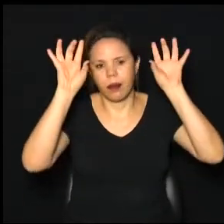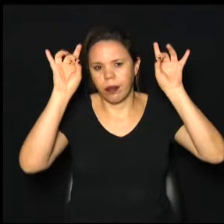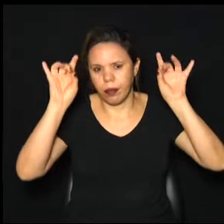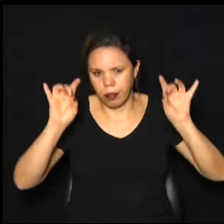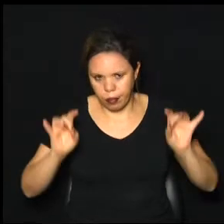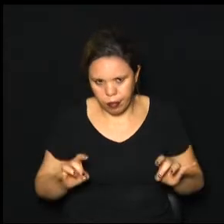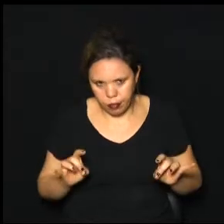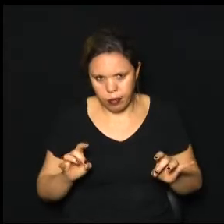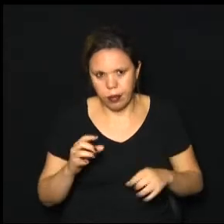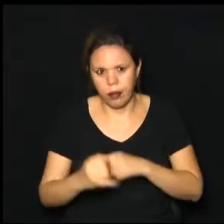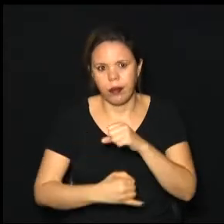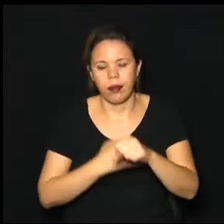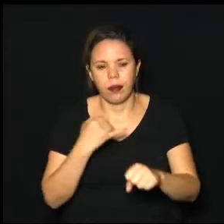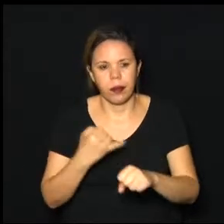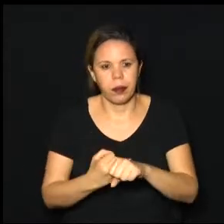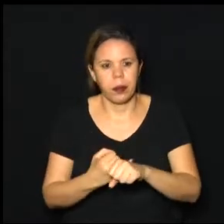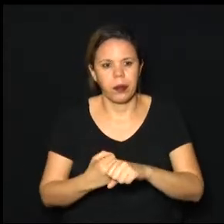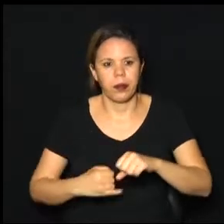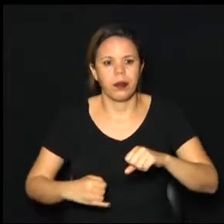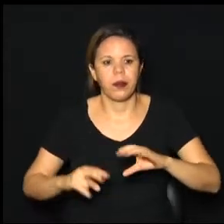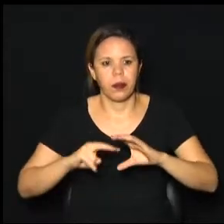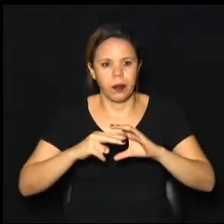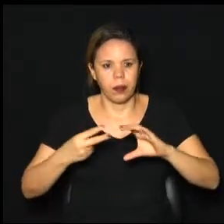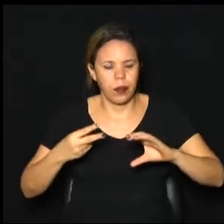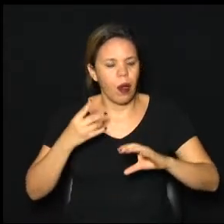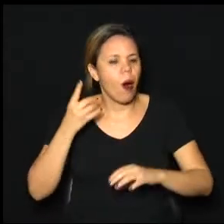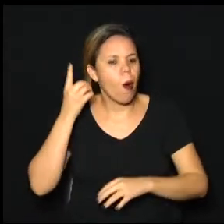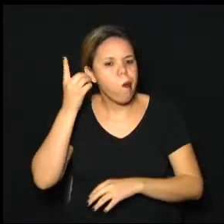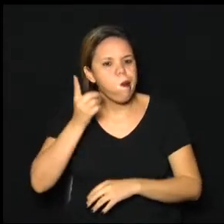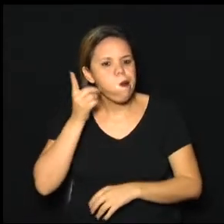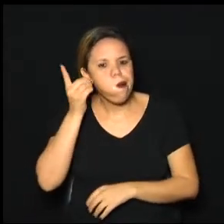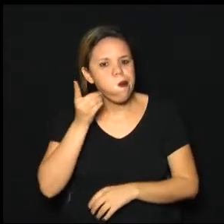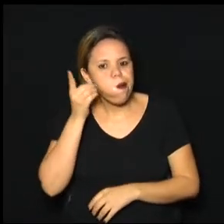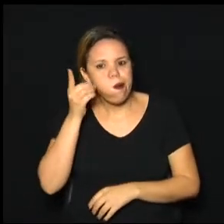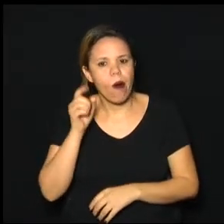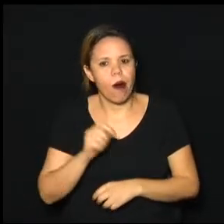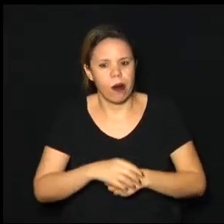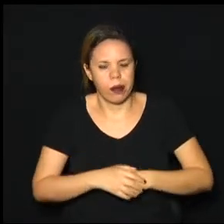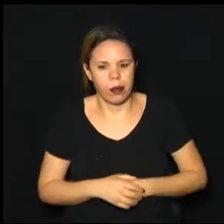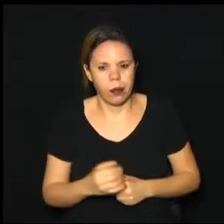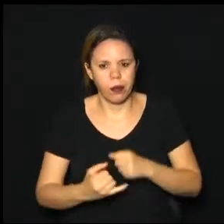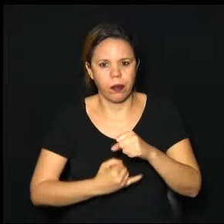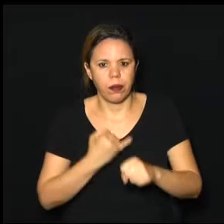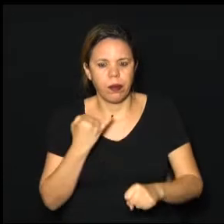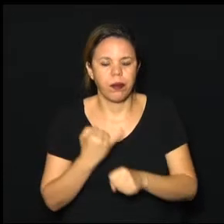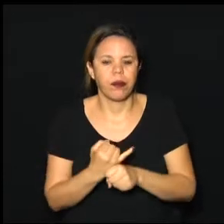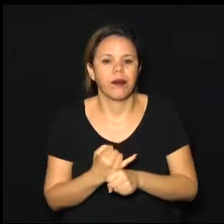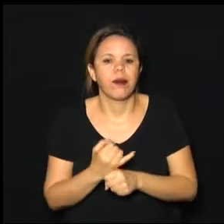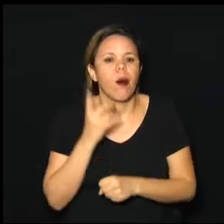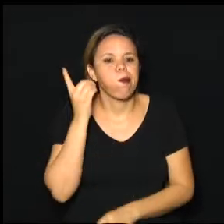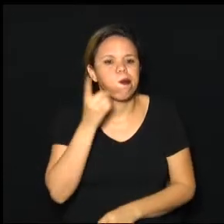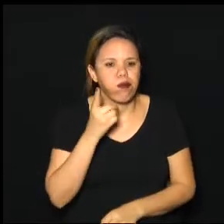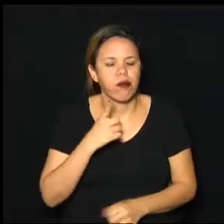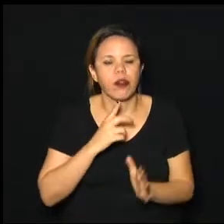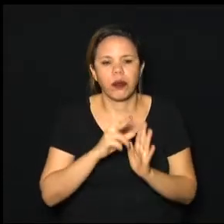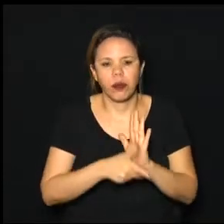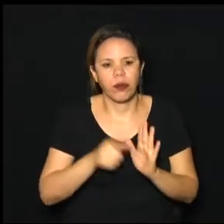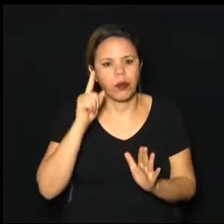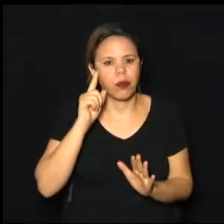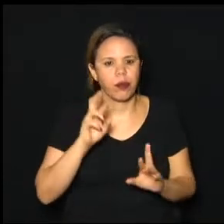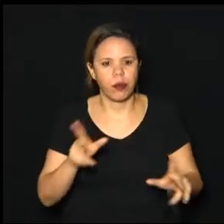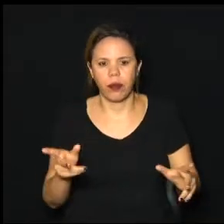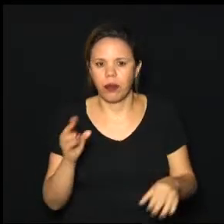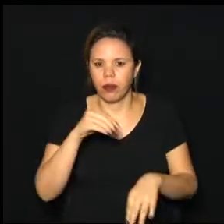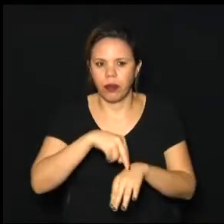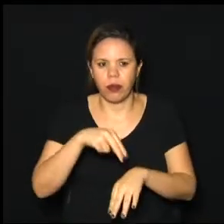a fonte é o site da Câmara dos Deputados. Tá? Então, lá no site da Câmara dos Deputados tem outras datas que eu não